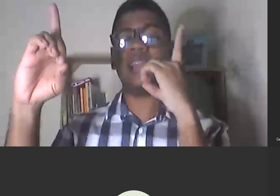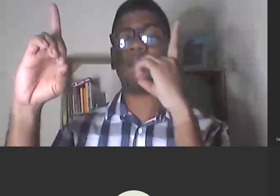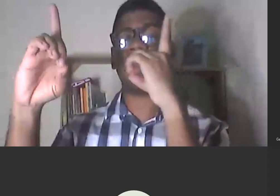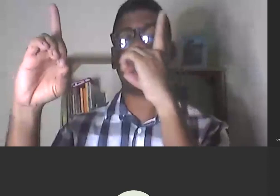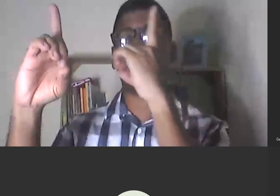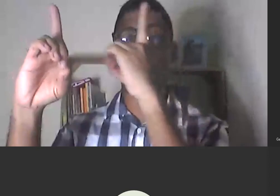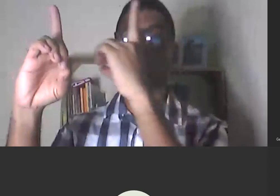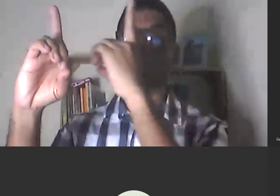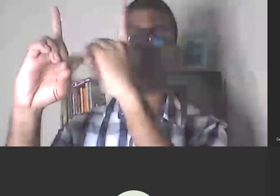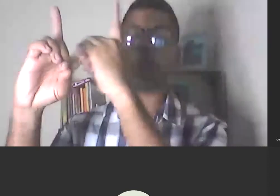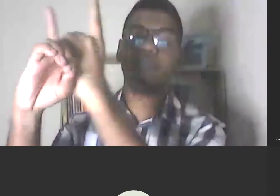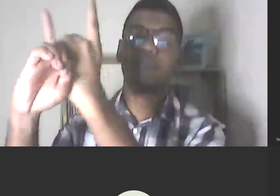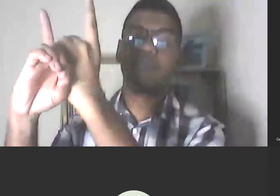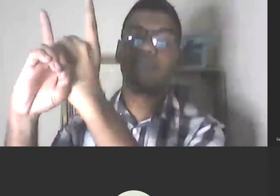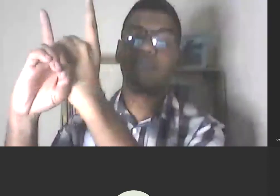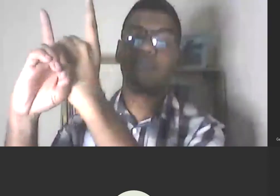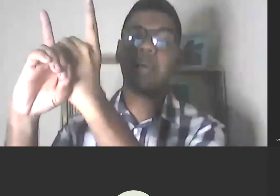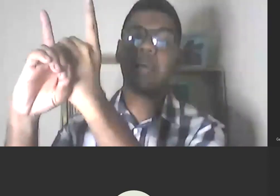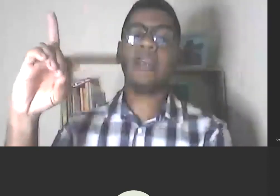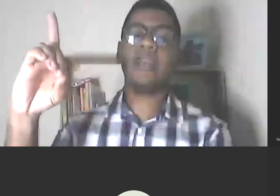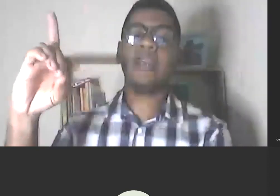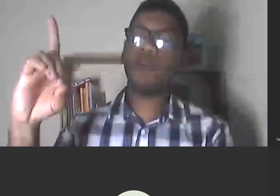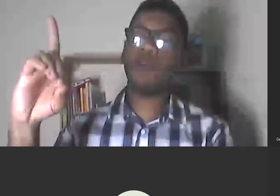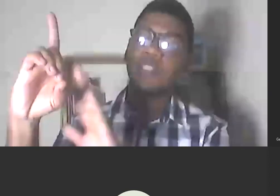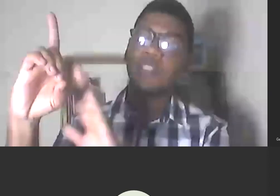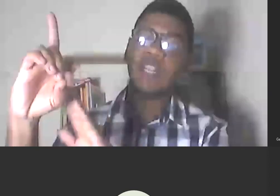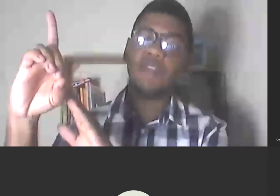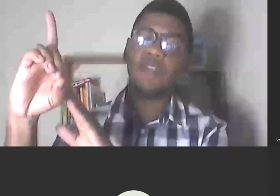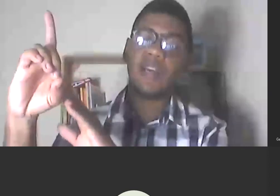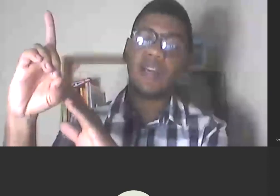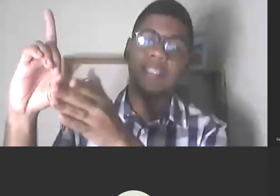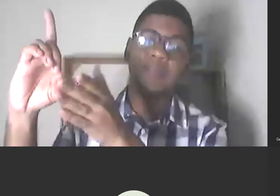mim, ela vai ao encontro. Tá? Então, é como